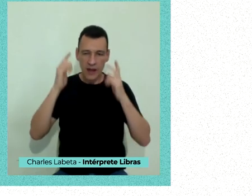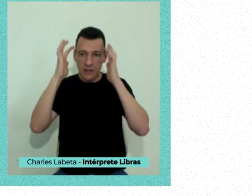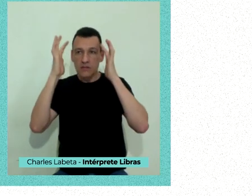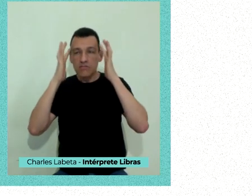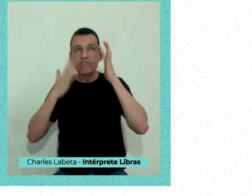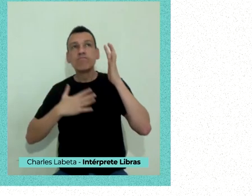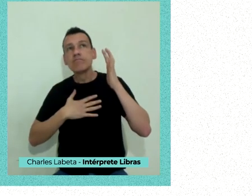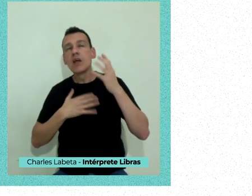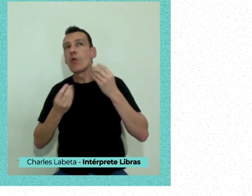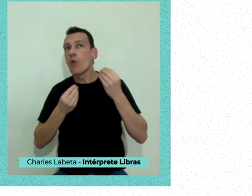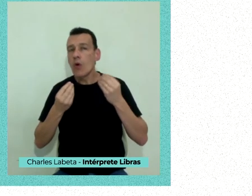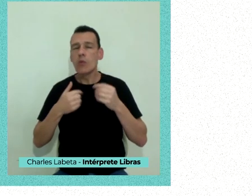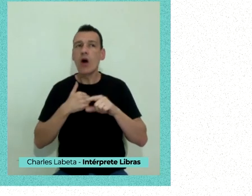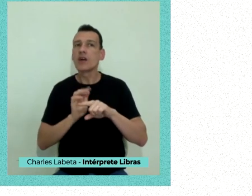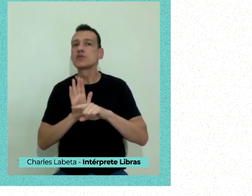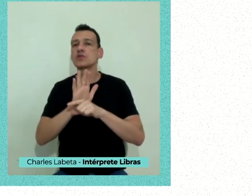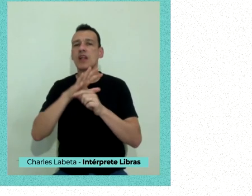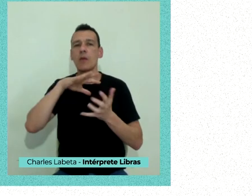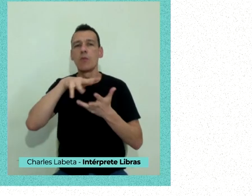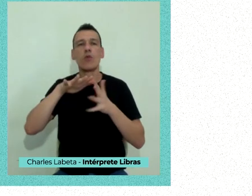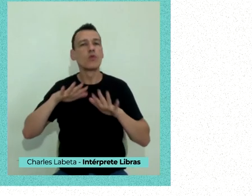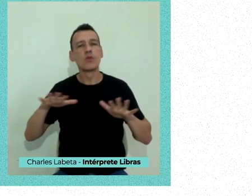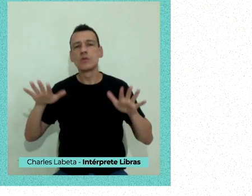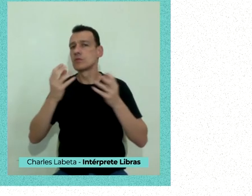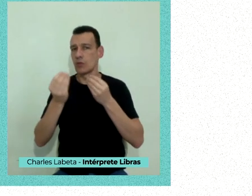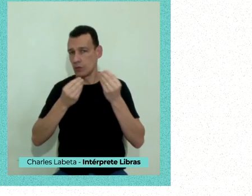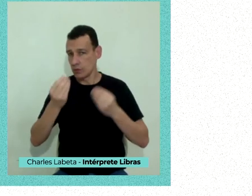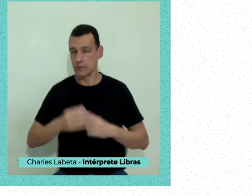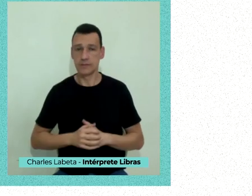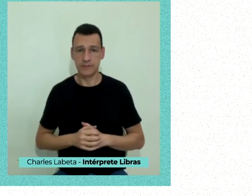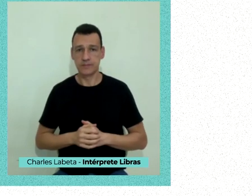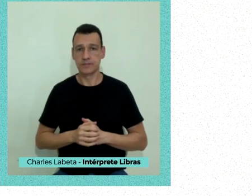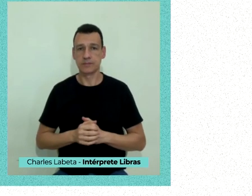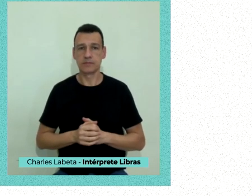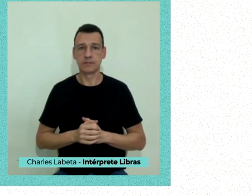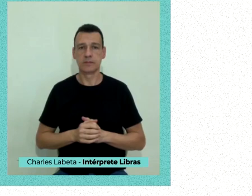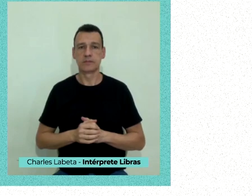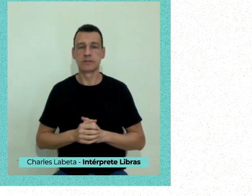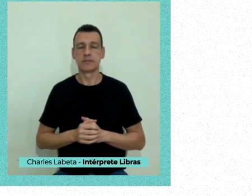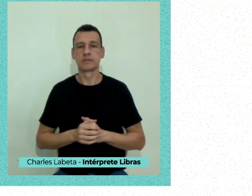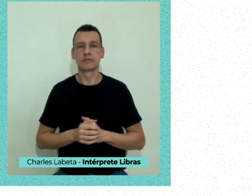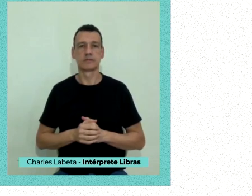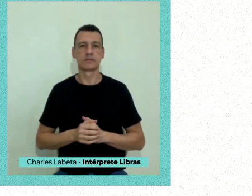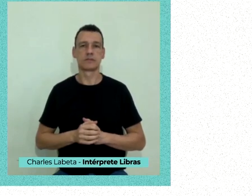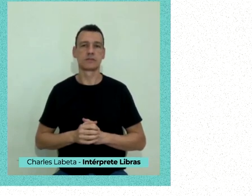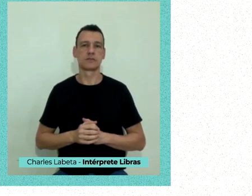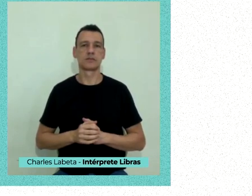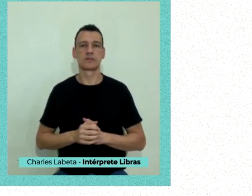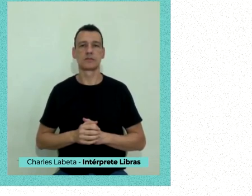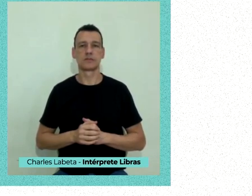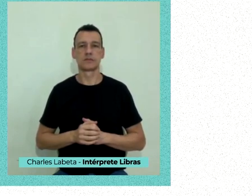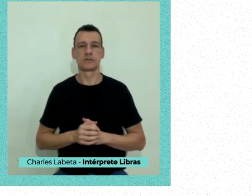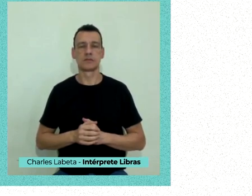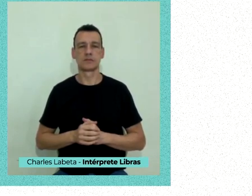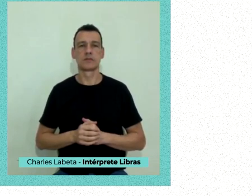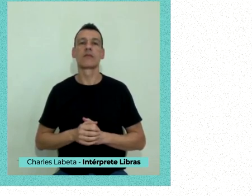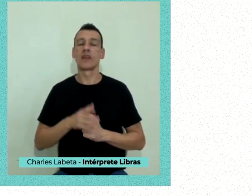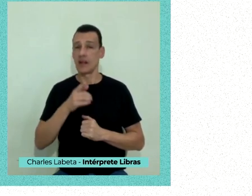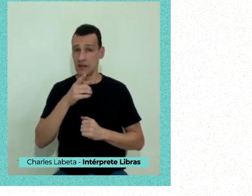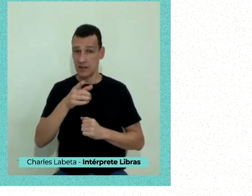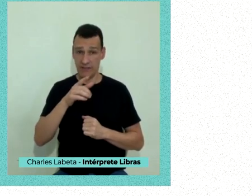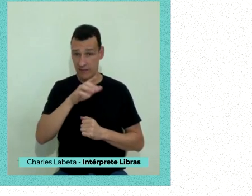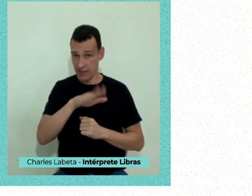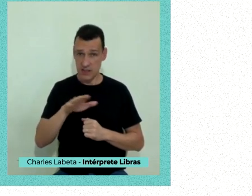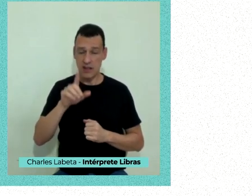o mundo em que ela vive. A infância, dentro dessa perspectiva, ela é a mais-valia da vida.